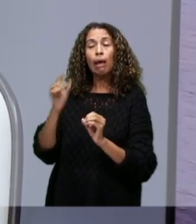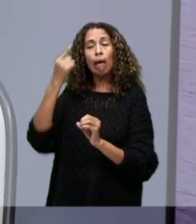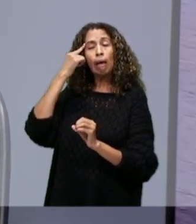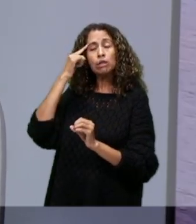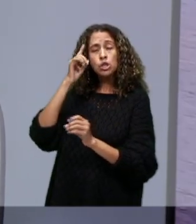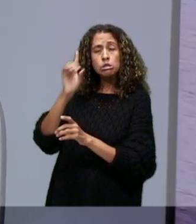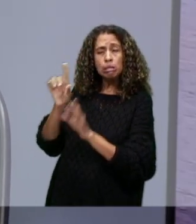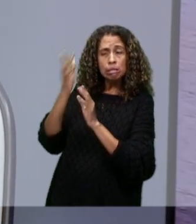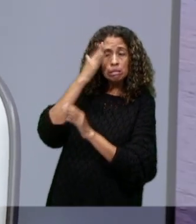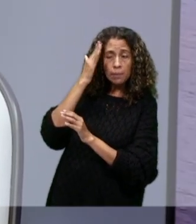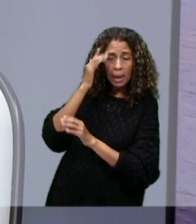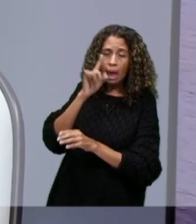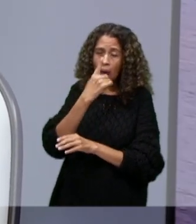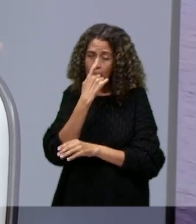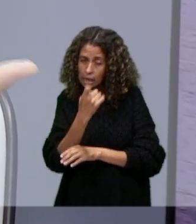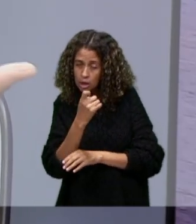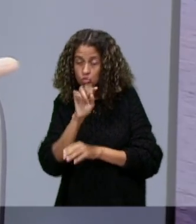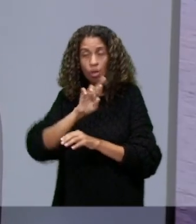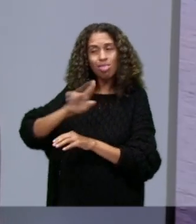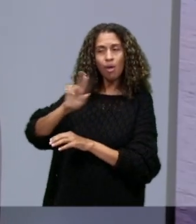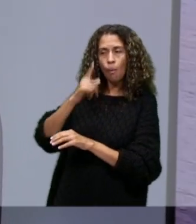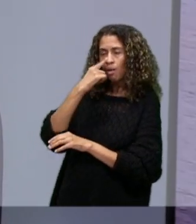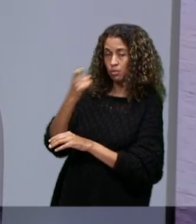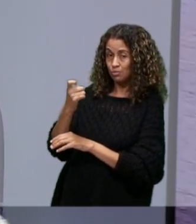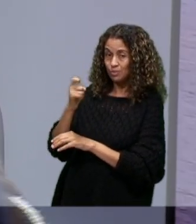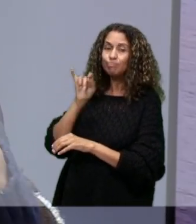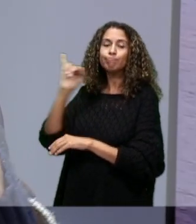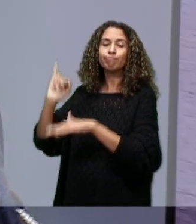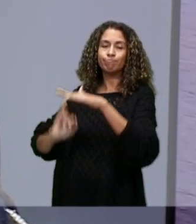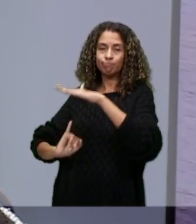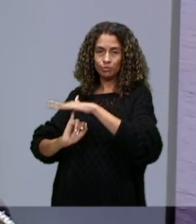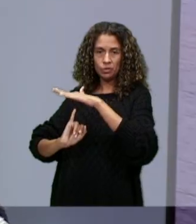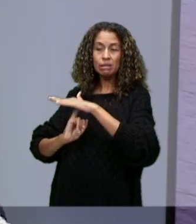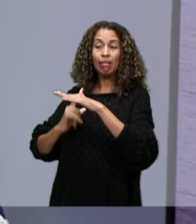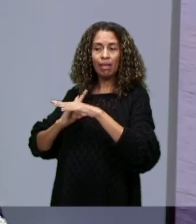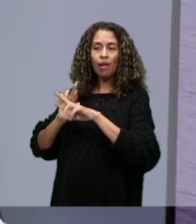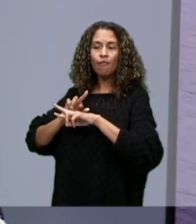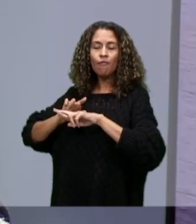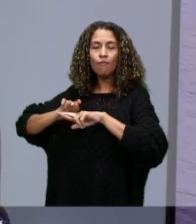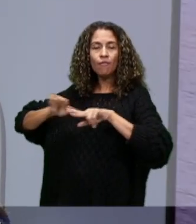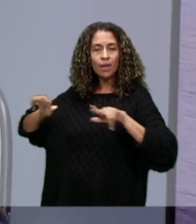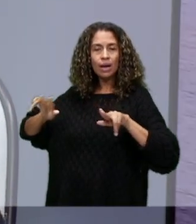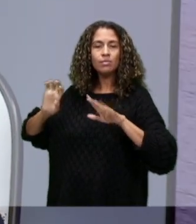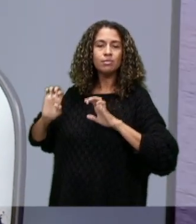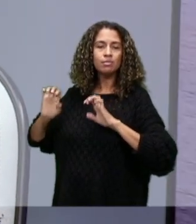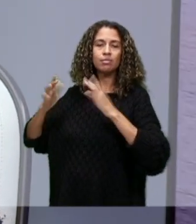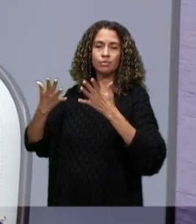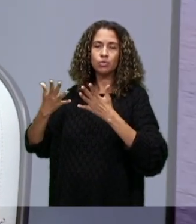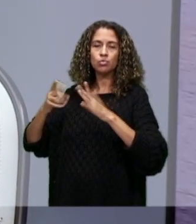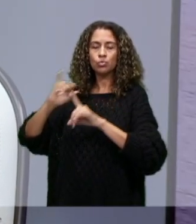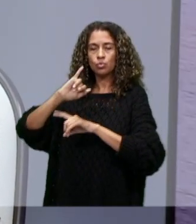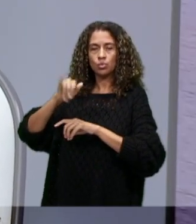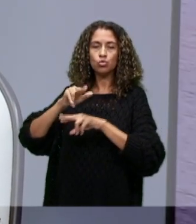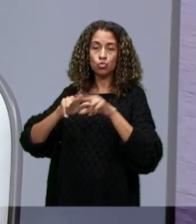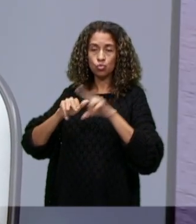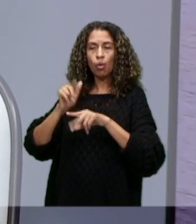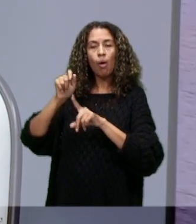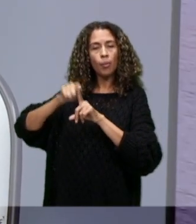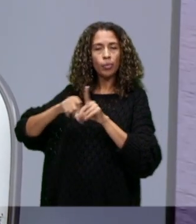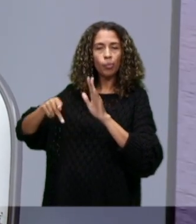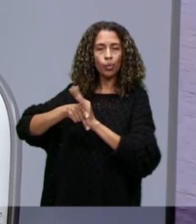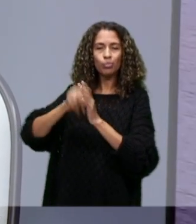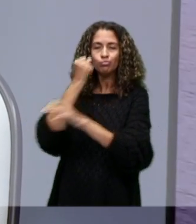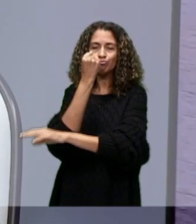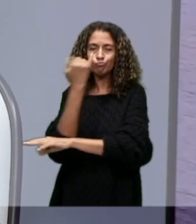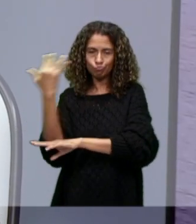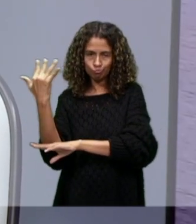e o que é resíduo, né? E o IFSC passou por uma série de eventos durante o mês de junho, que é o mês do meio ambiente, né?